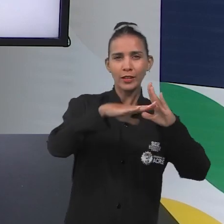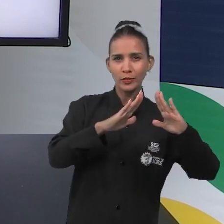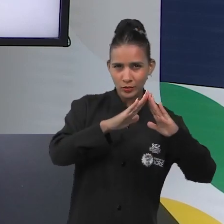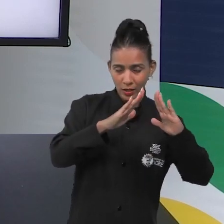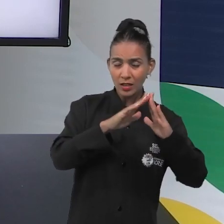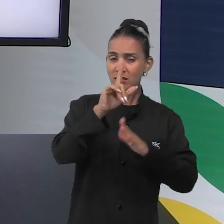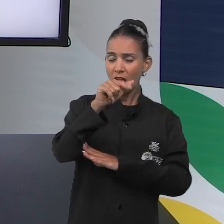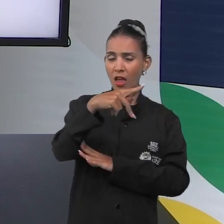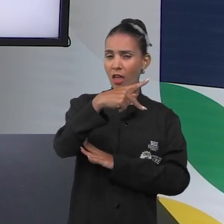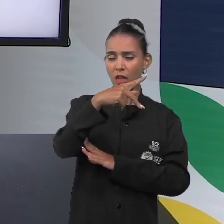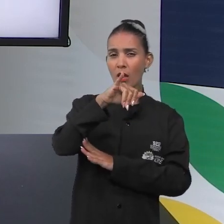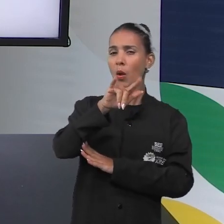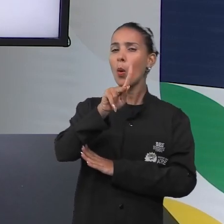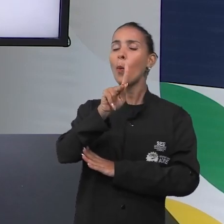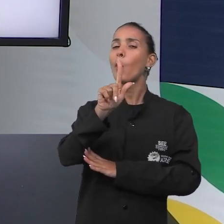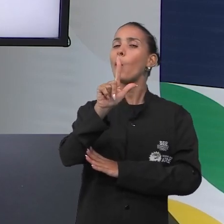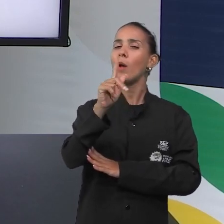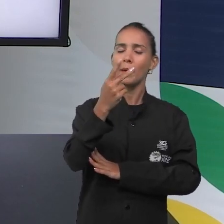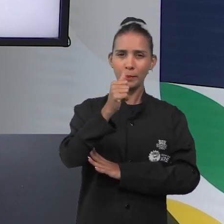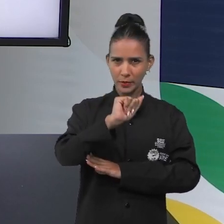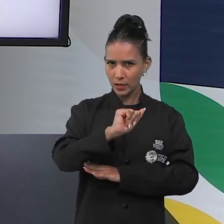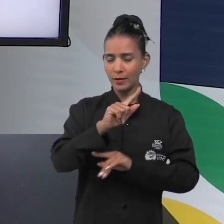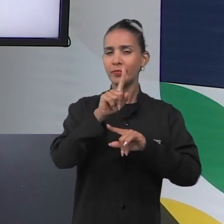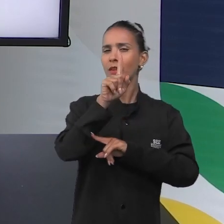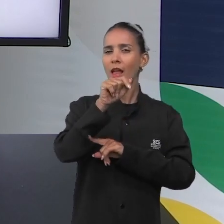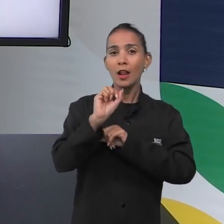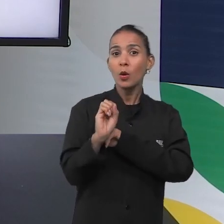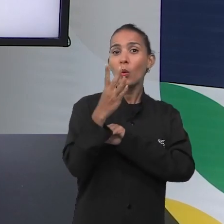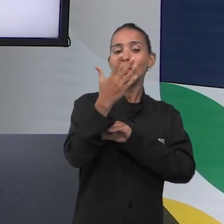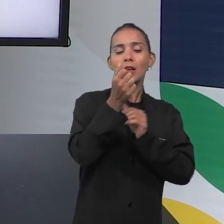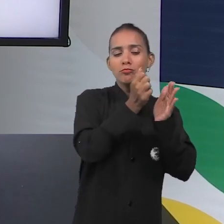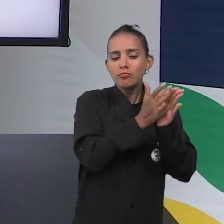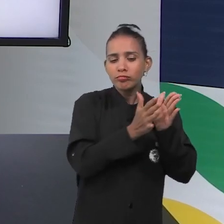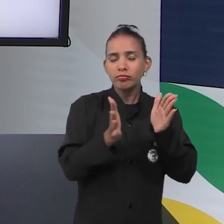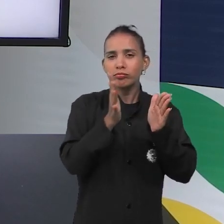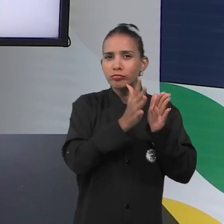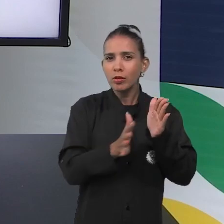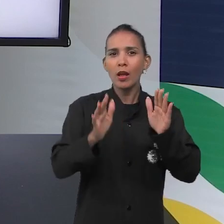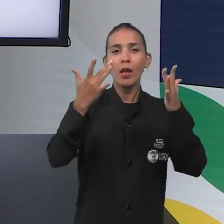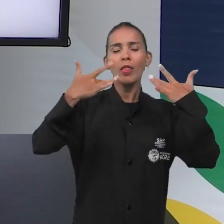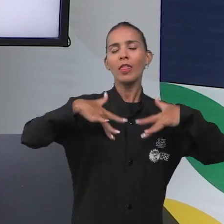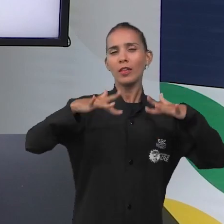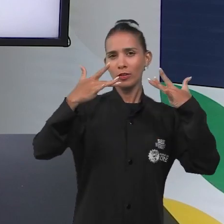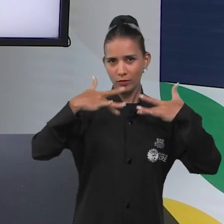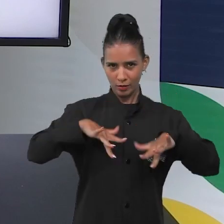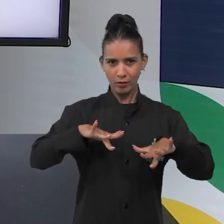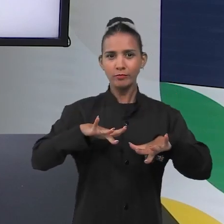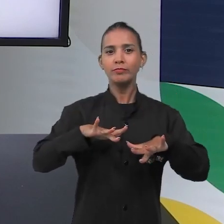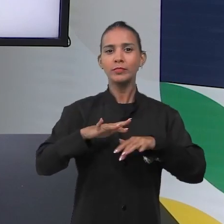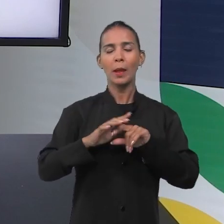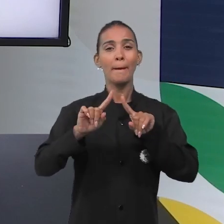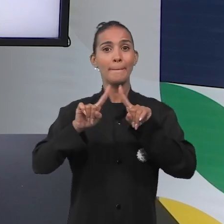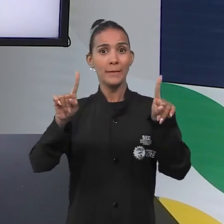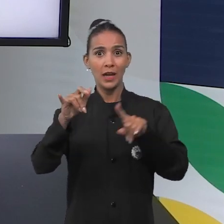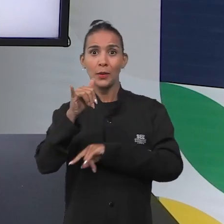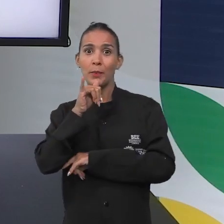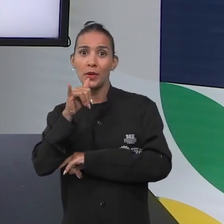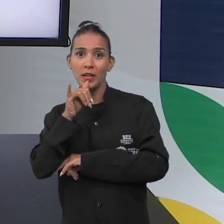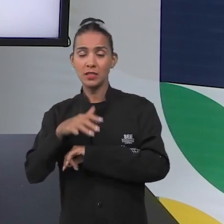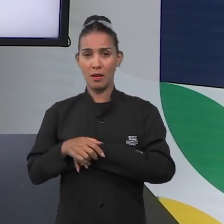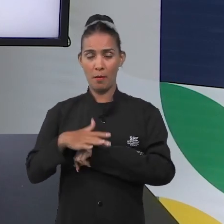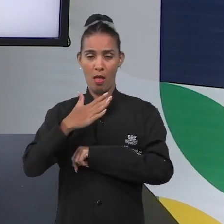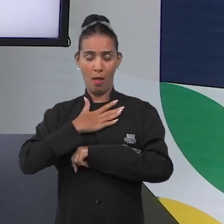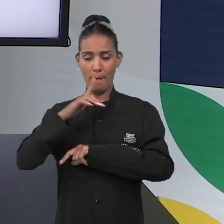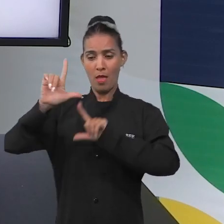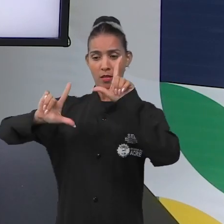uma pilha natural, ela acontece por um processo espontâneo. Agora, por exemplo, a minha televisão, ela só